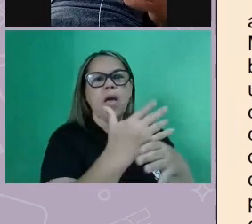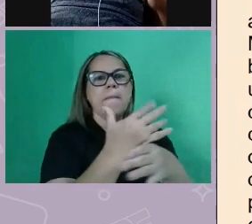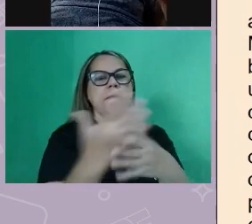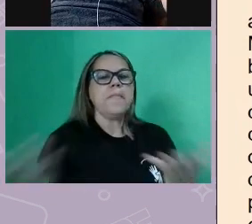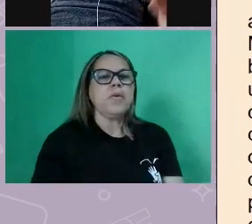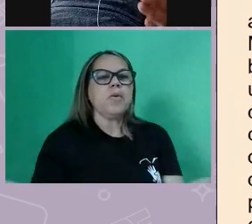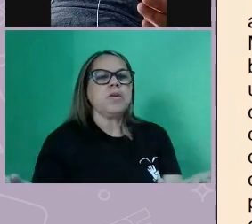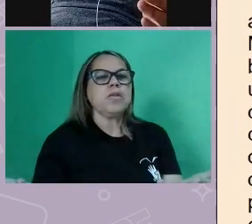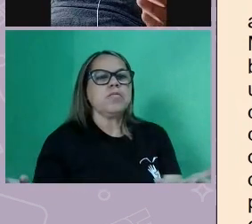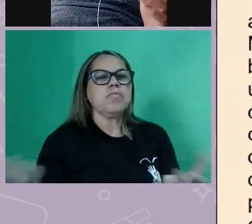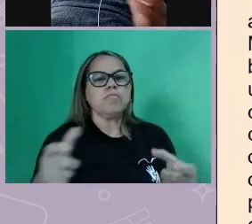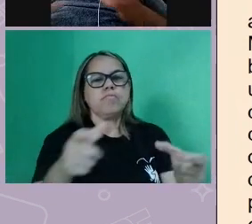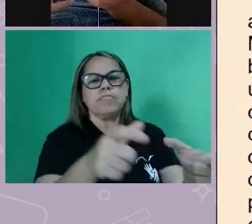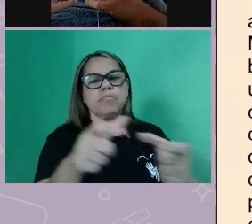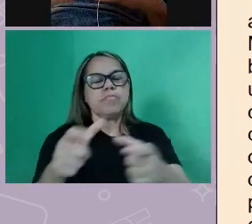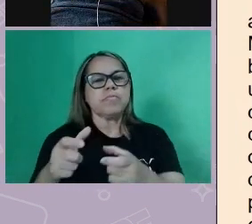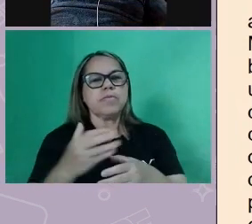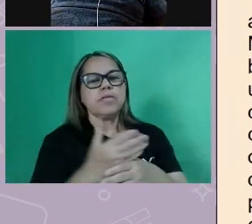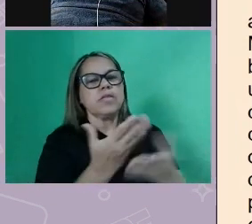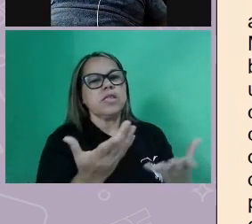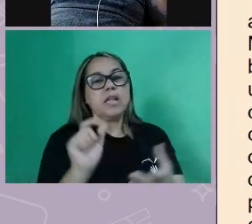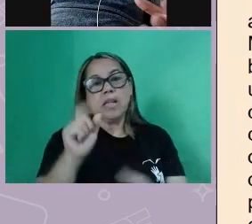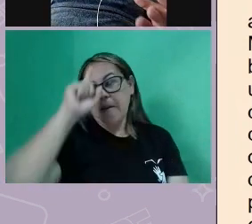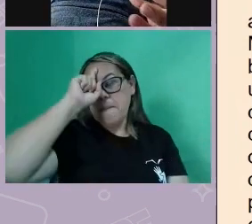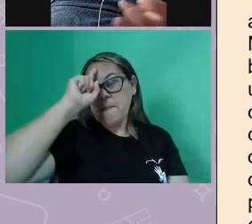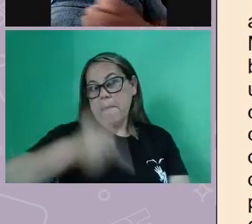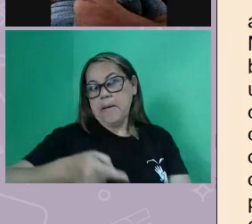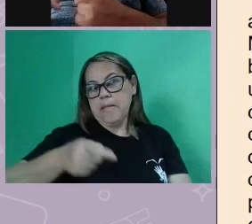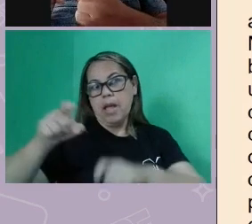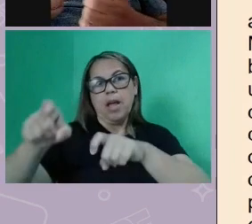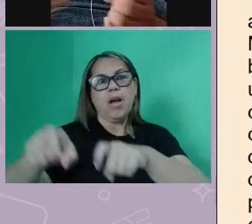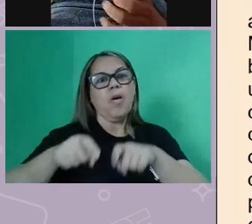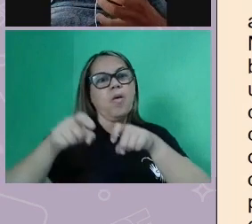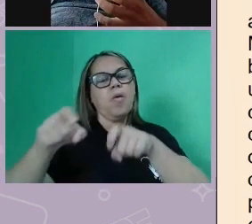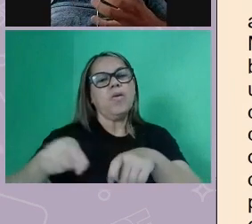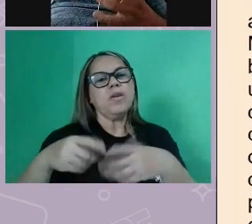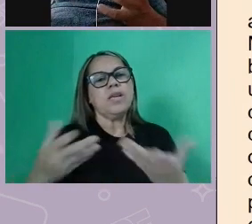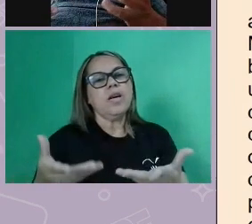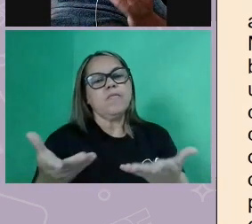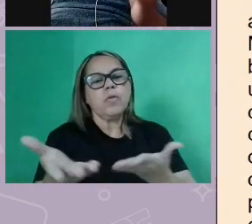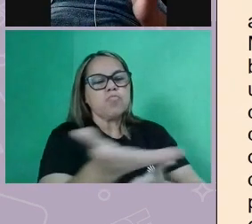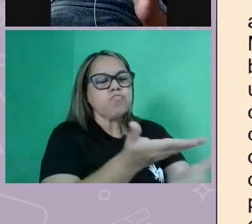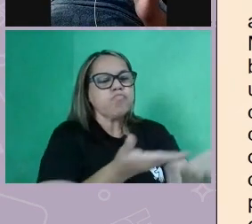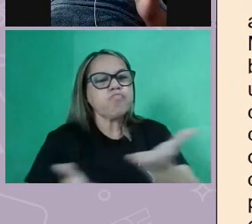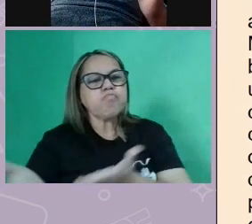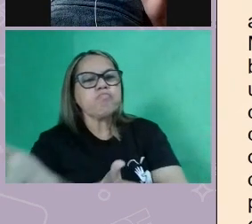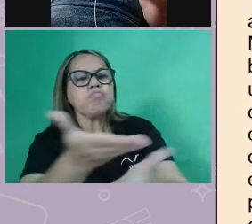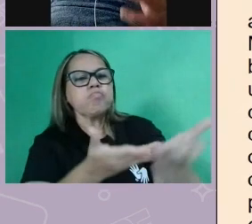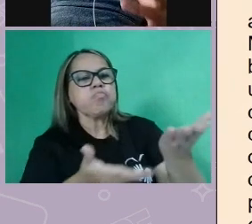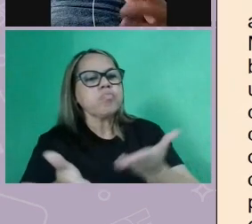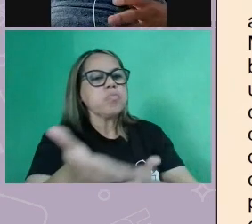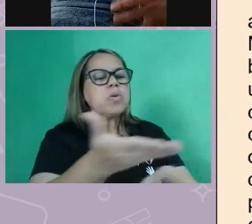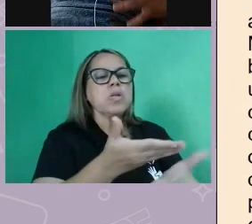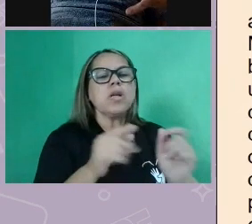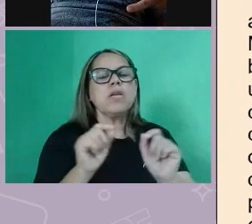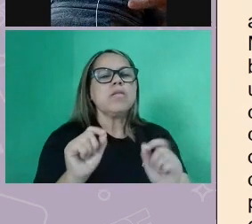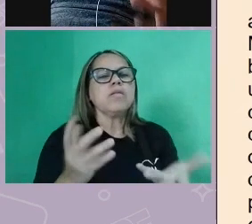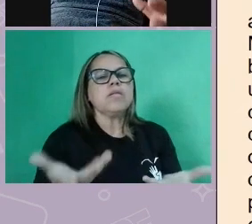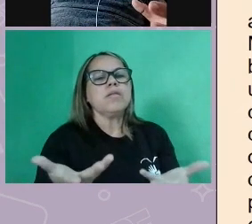cidades são pouco dinâmicas e quem domina é o meio rural quer dizer que as trocas comerciais vão ser bem